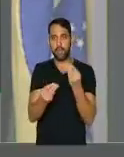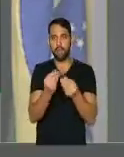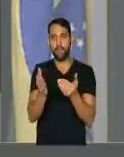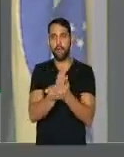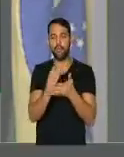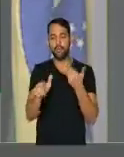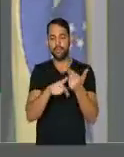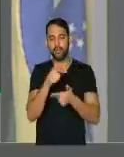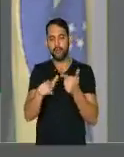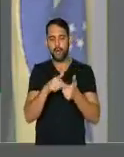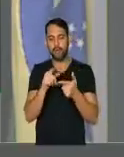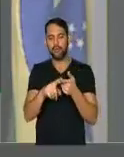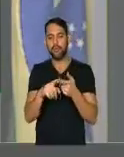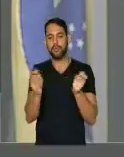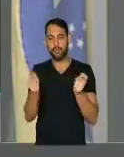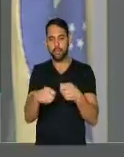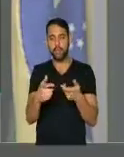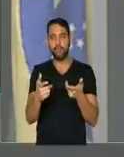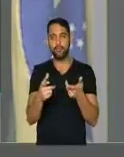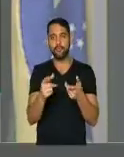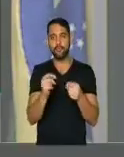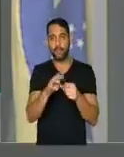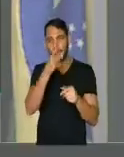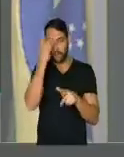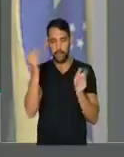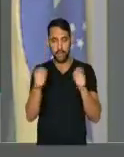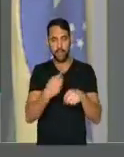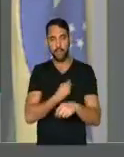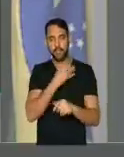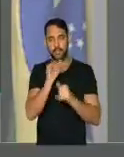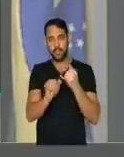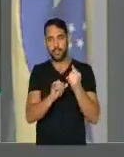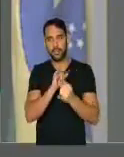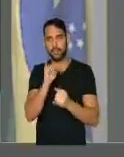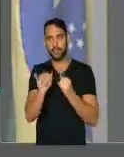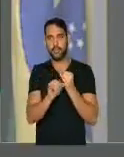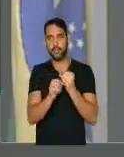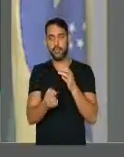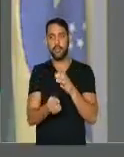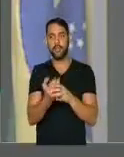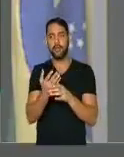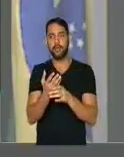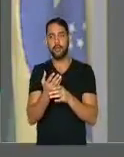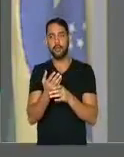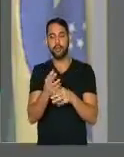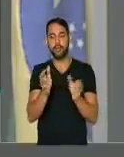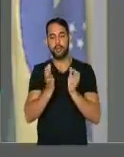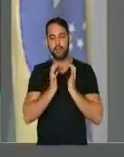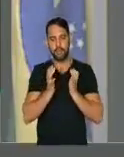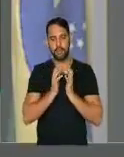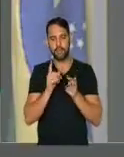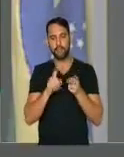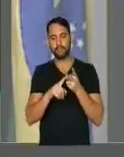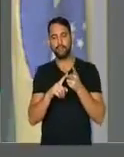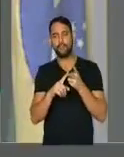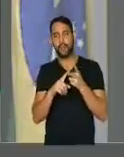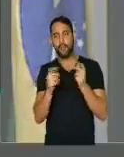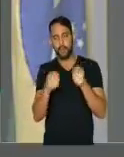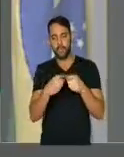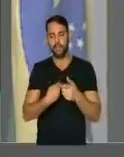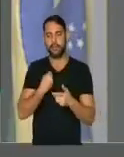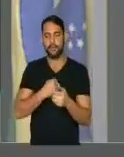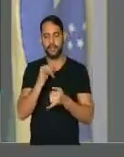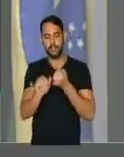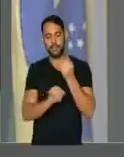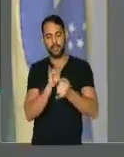formas de trabalho, de poder você, através da internet, gerar riqueza, você poder,